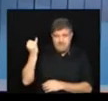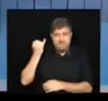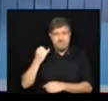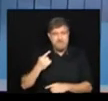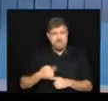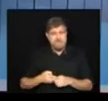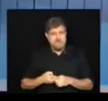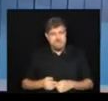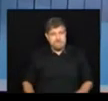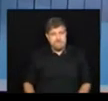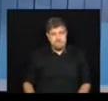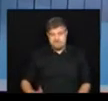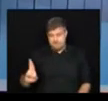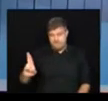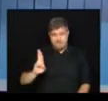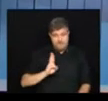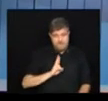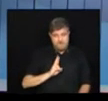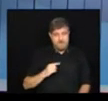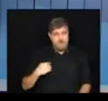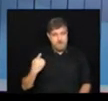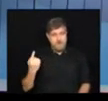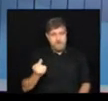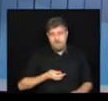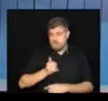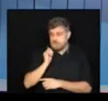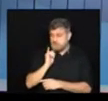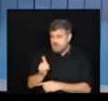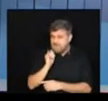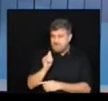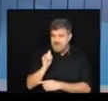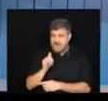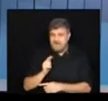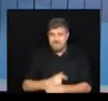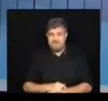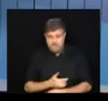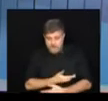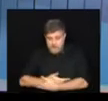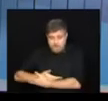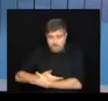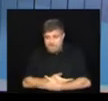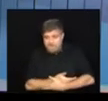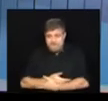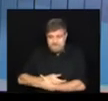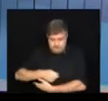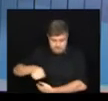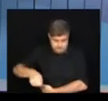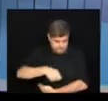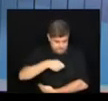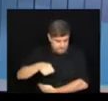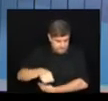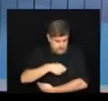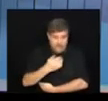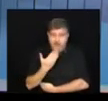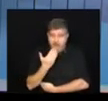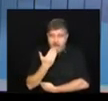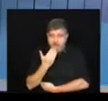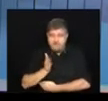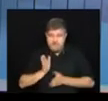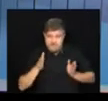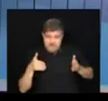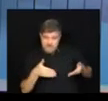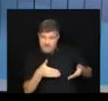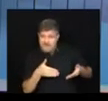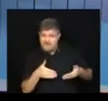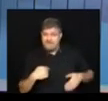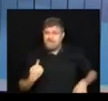no início da sua resposta, porque quando a gente fala sobre alimentação nos primeiros mil dias, o nosso foco todo é na criança. E